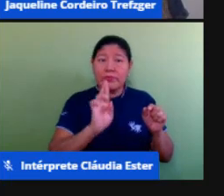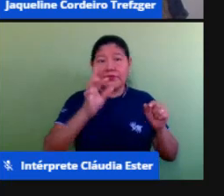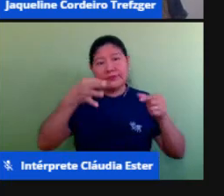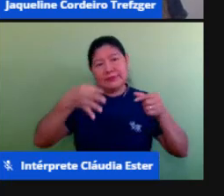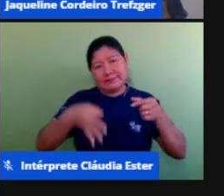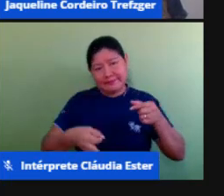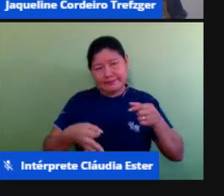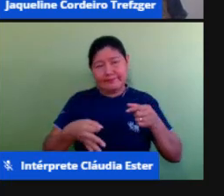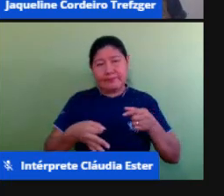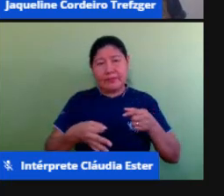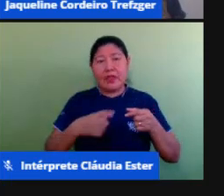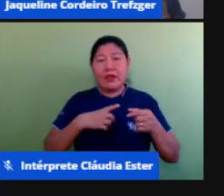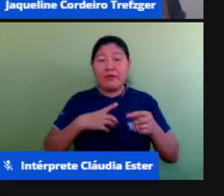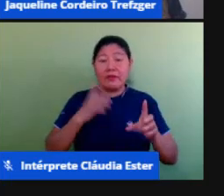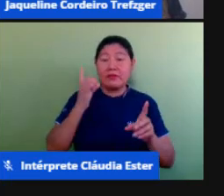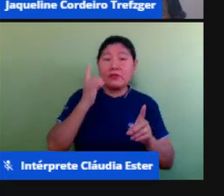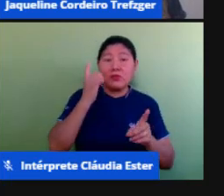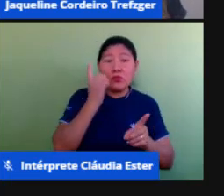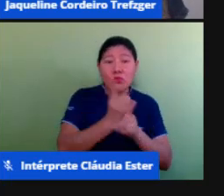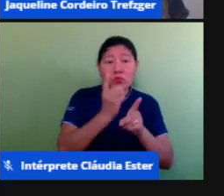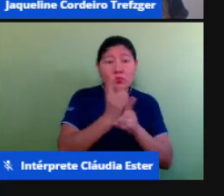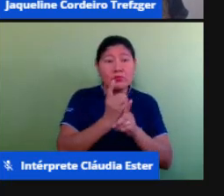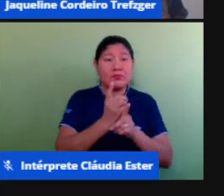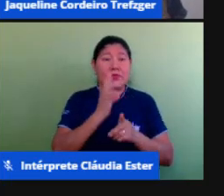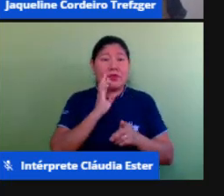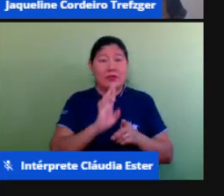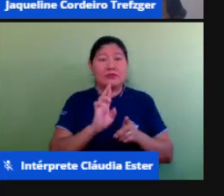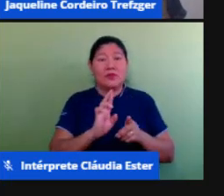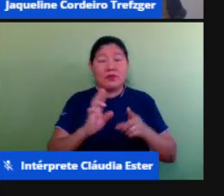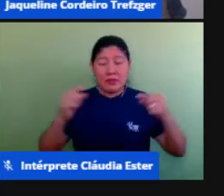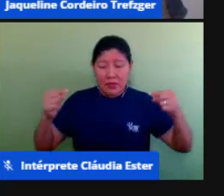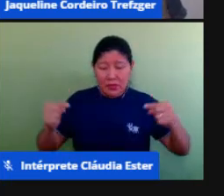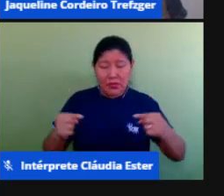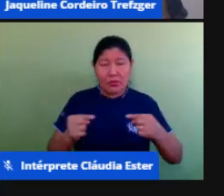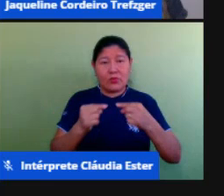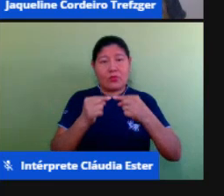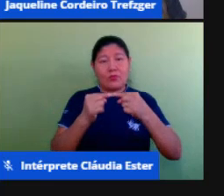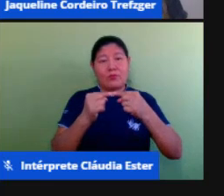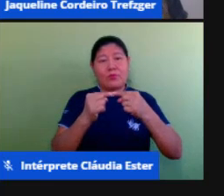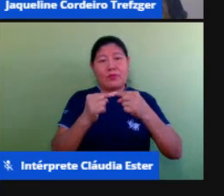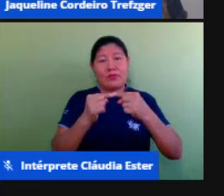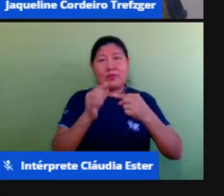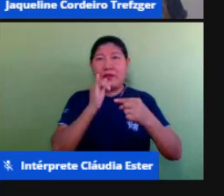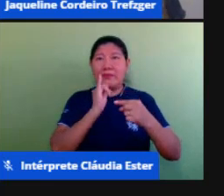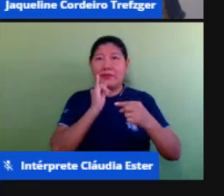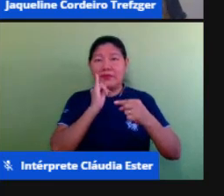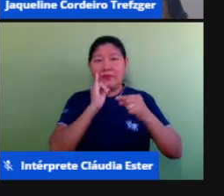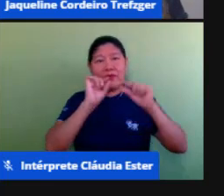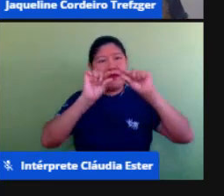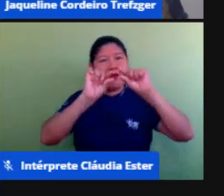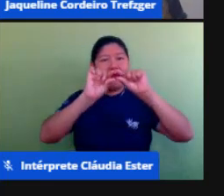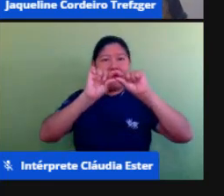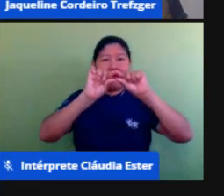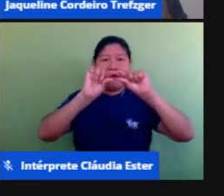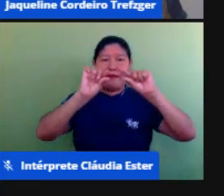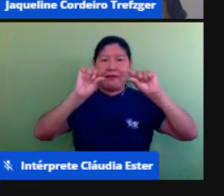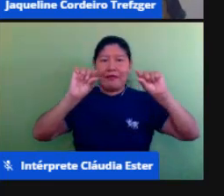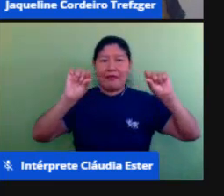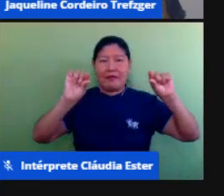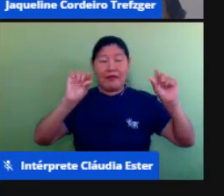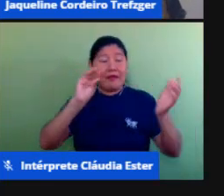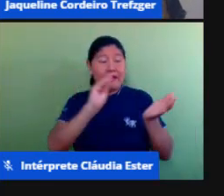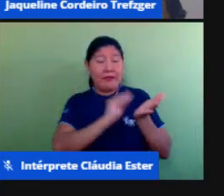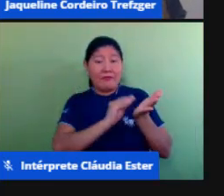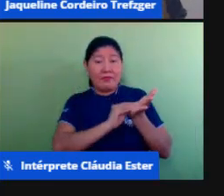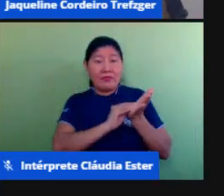são aquelas que se pede para os alunos para identificarem, por exemplo, partes de um corpo. Então, eu direciono aquilo que eu quero que o